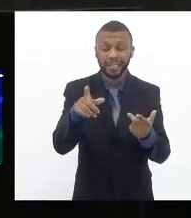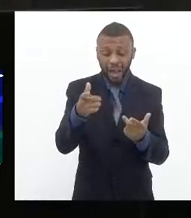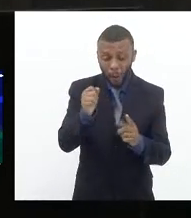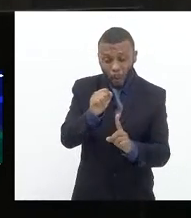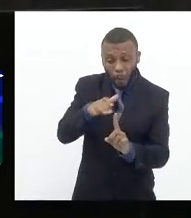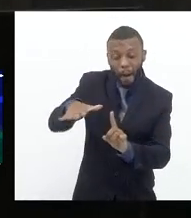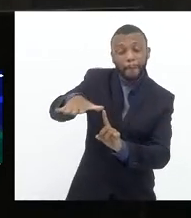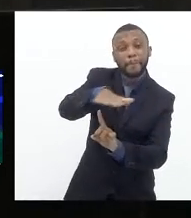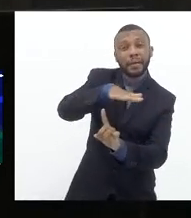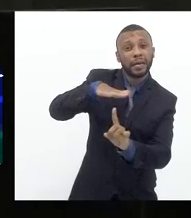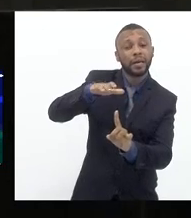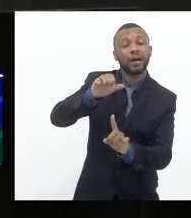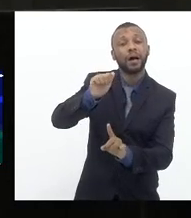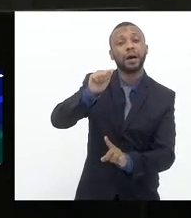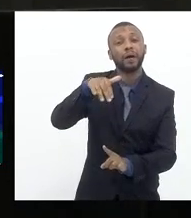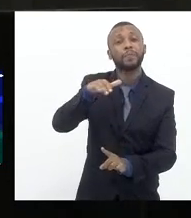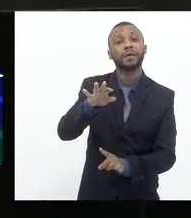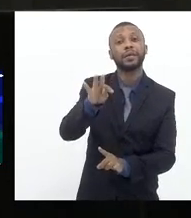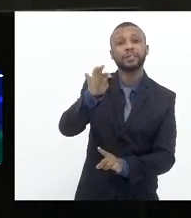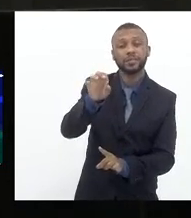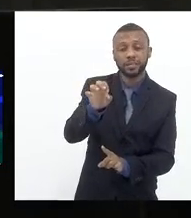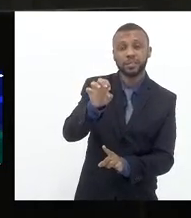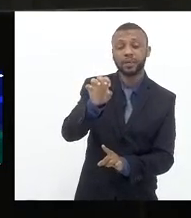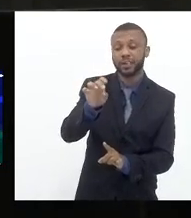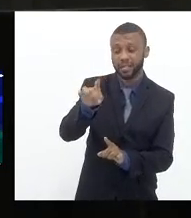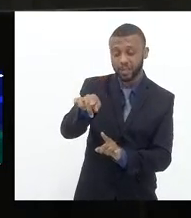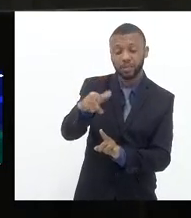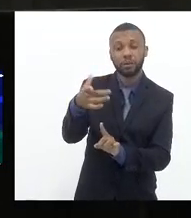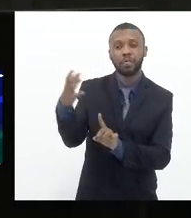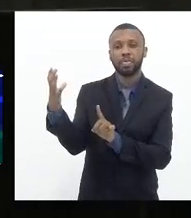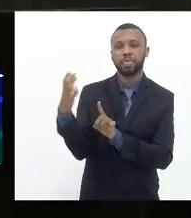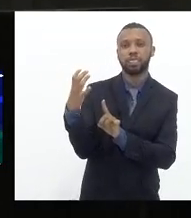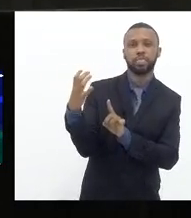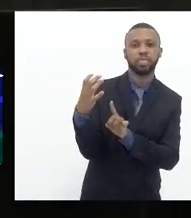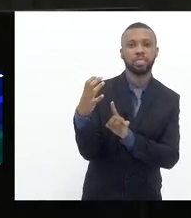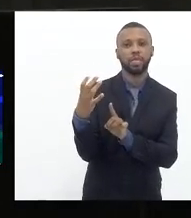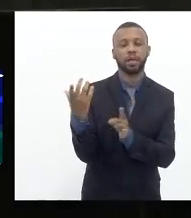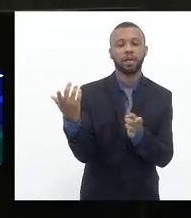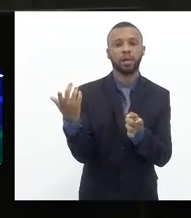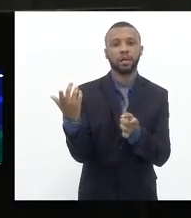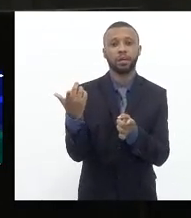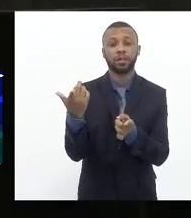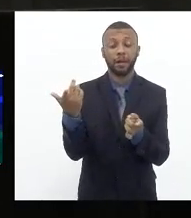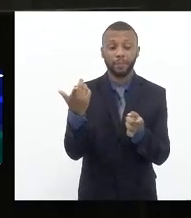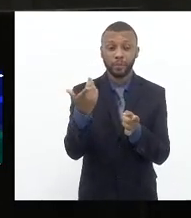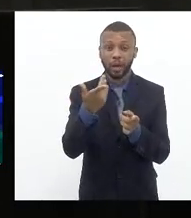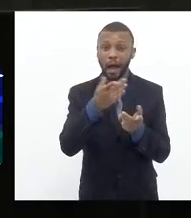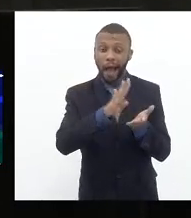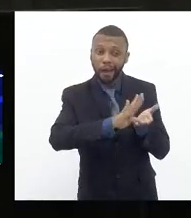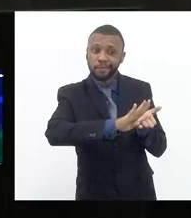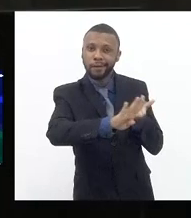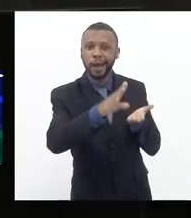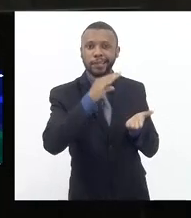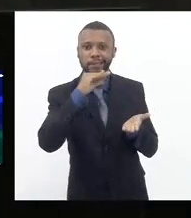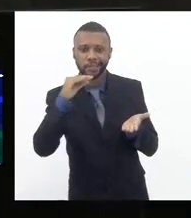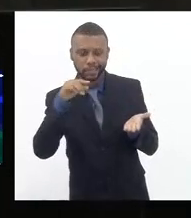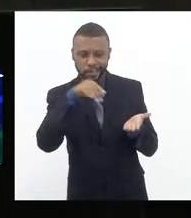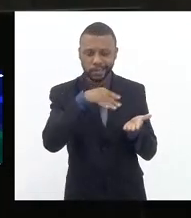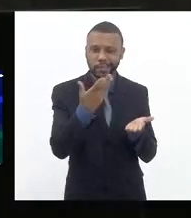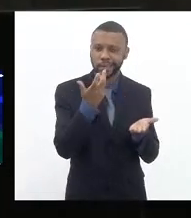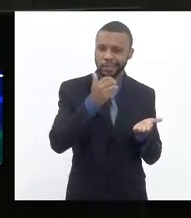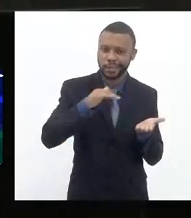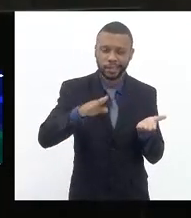verdadeiramente os afasta do conhecimento e do lazer e traz problemas seríssimos sociais e